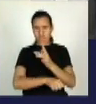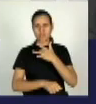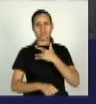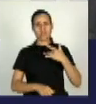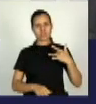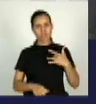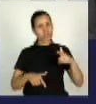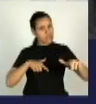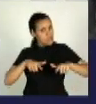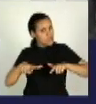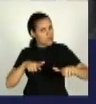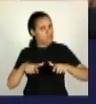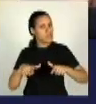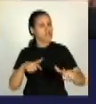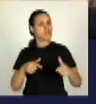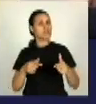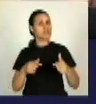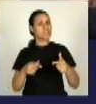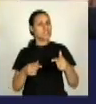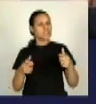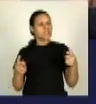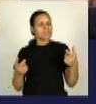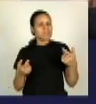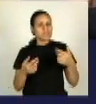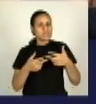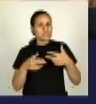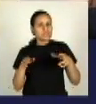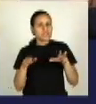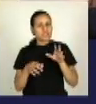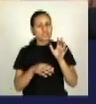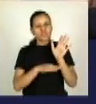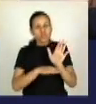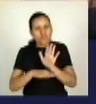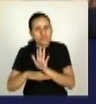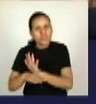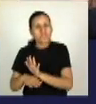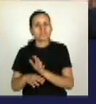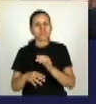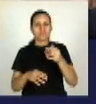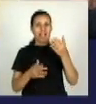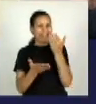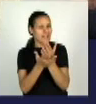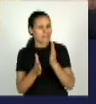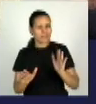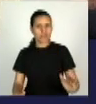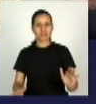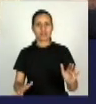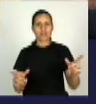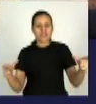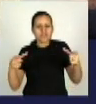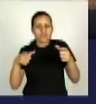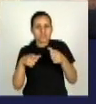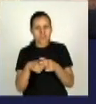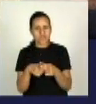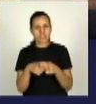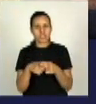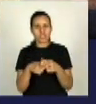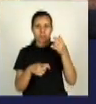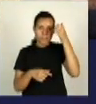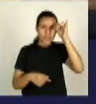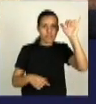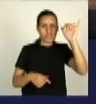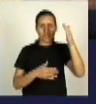ela trabalha com ações voltadas a eliminar, reduzir e